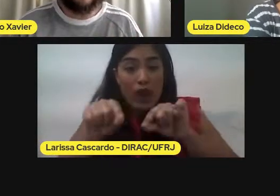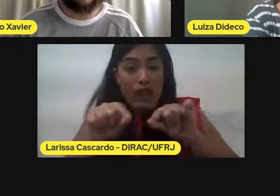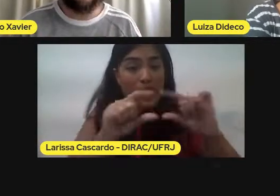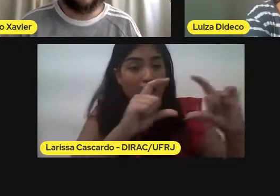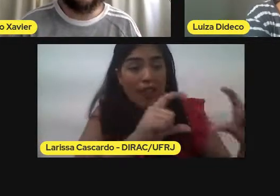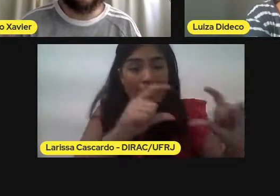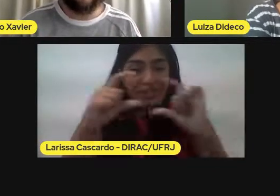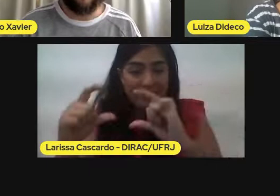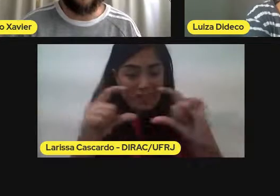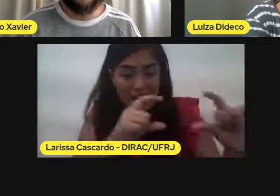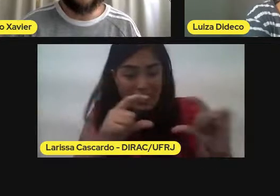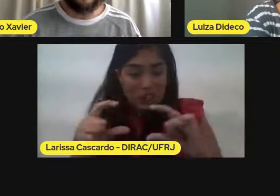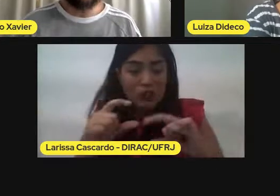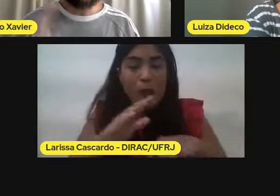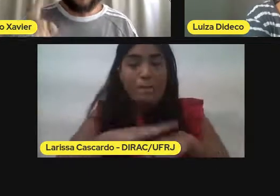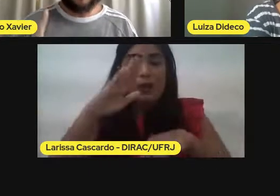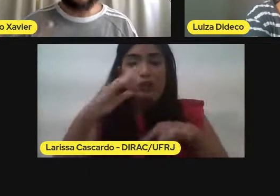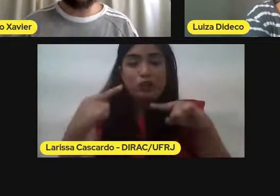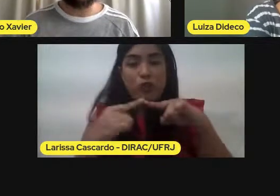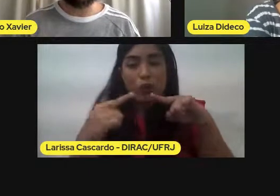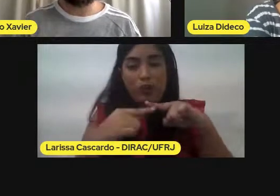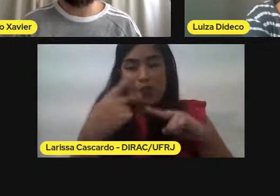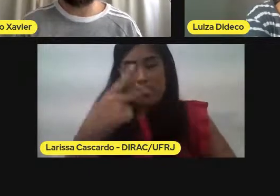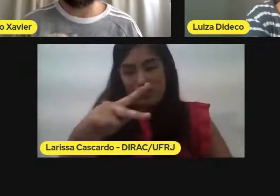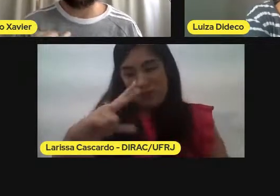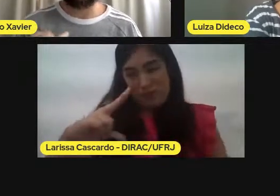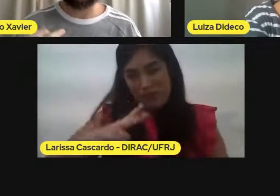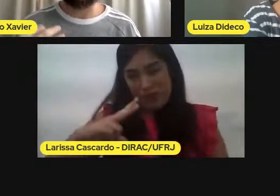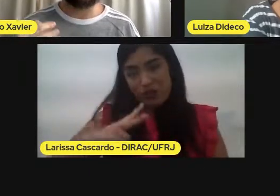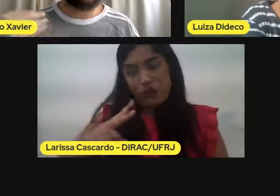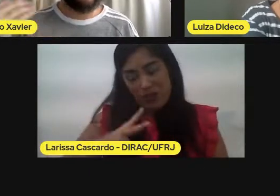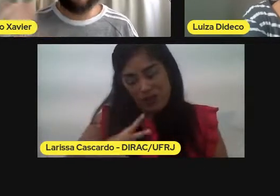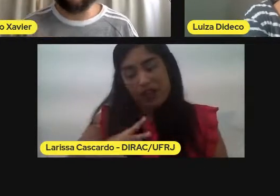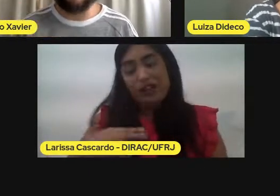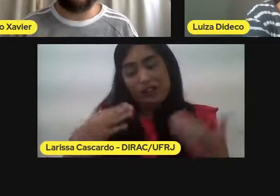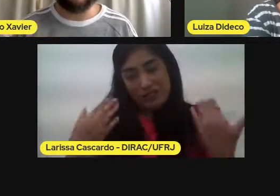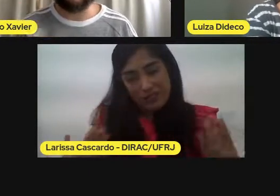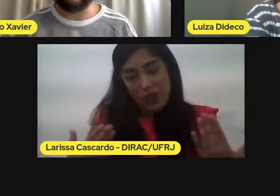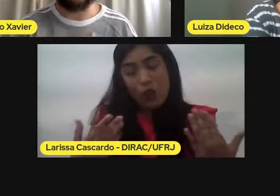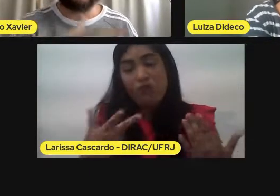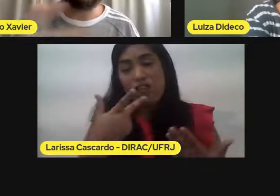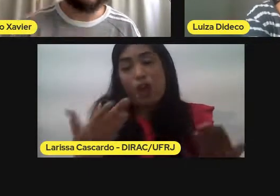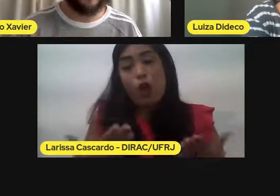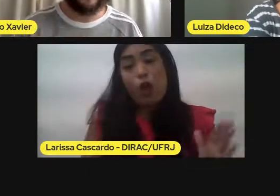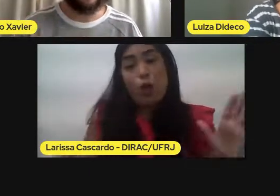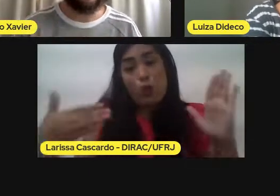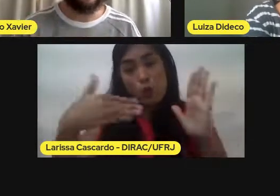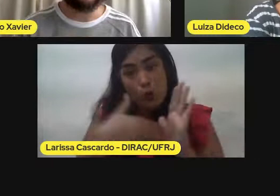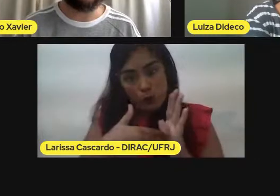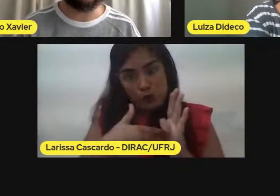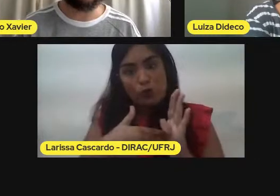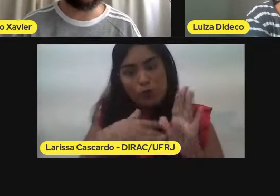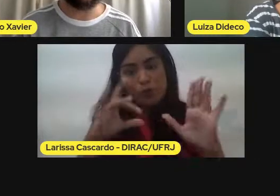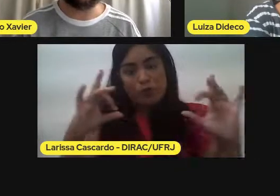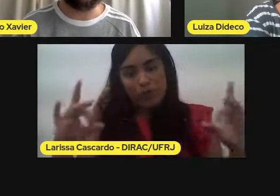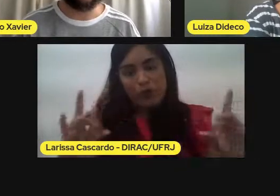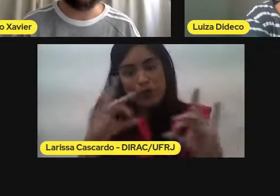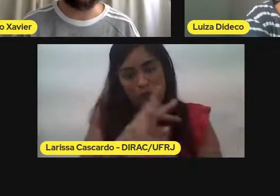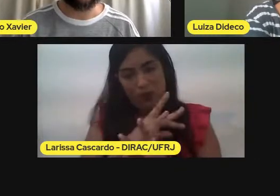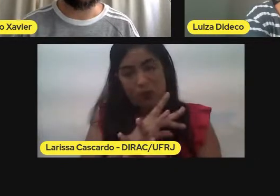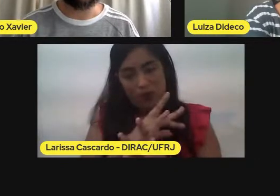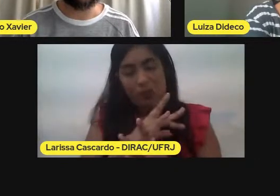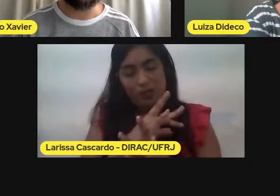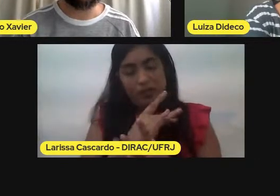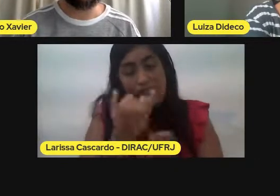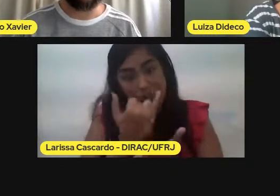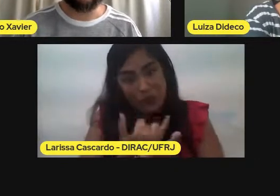mergulhar nessa escolha pessoal. Para isso, eu quero dizer uma última coisa, assim, com relação a essa introdução, porque eu